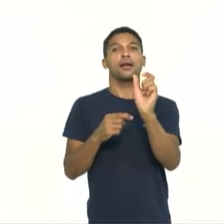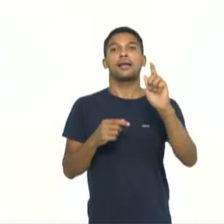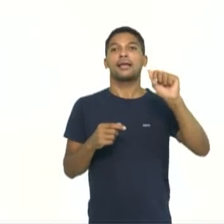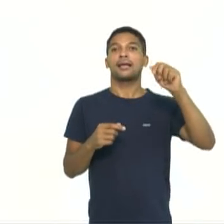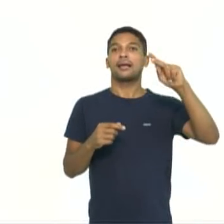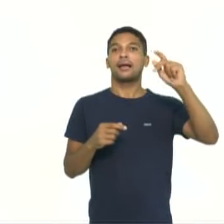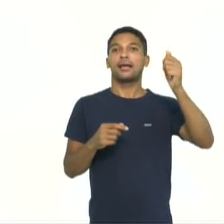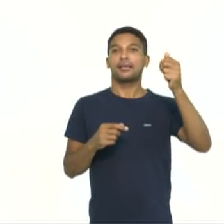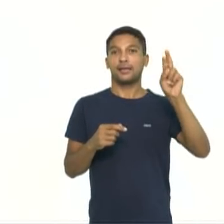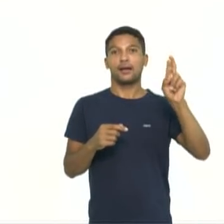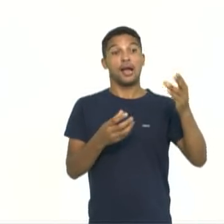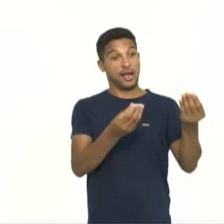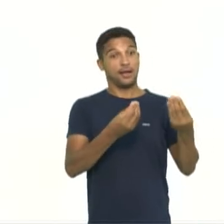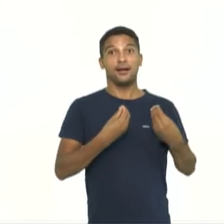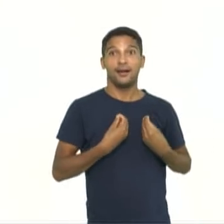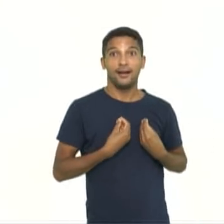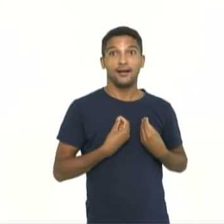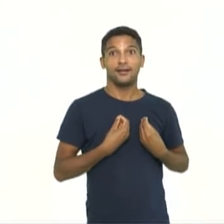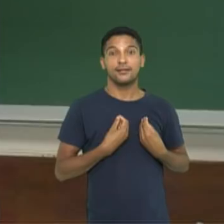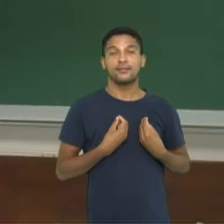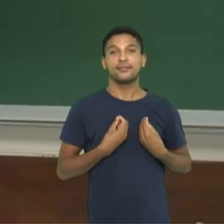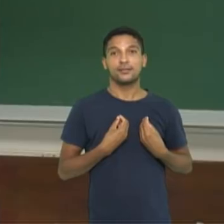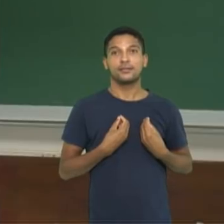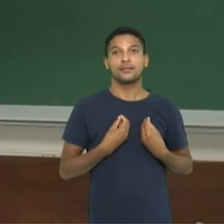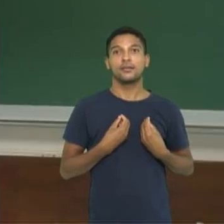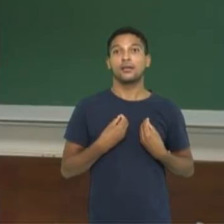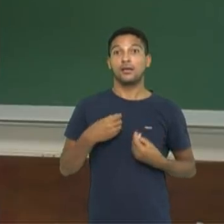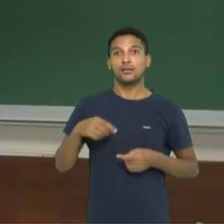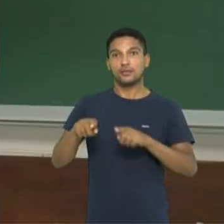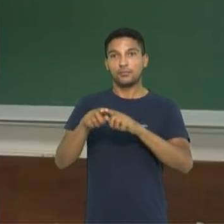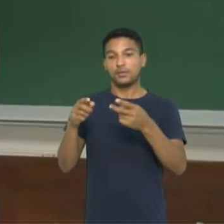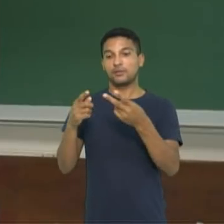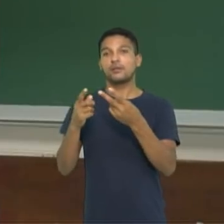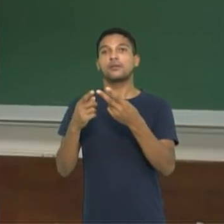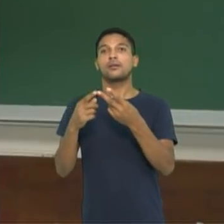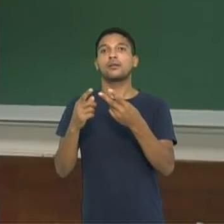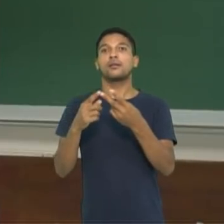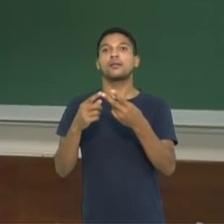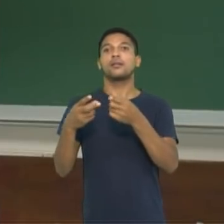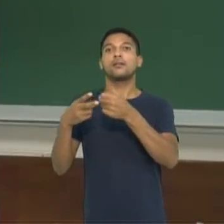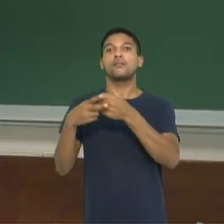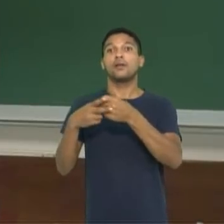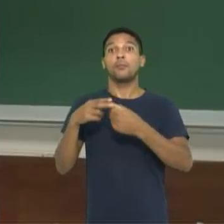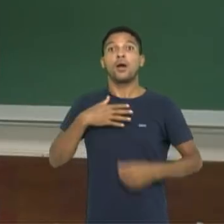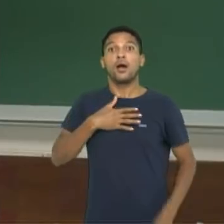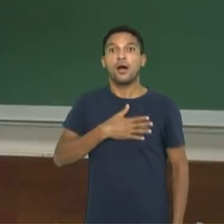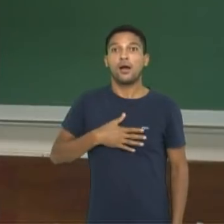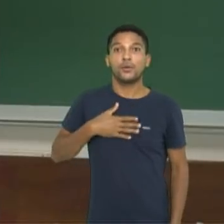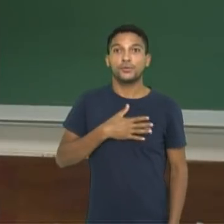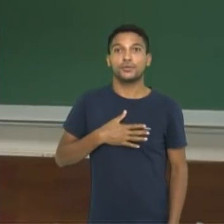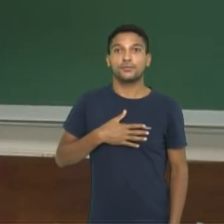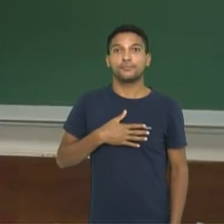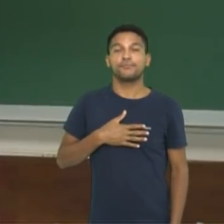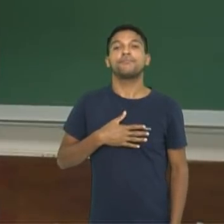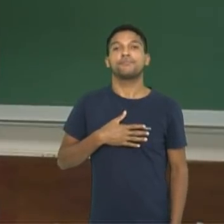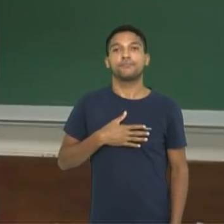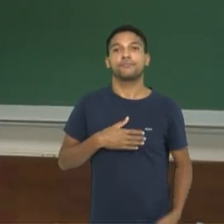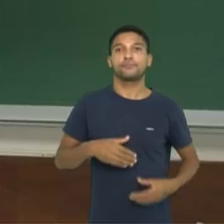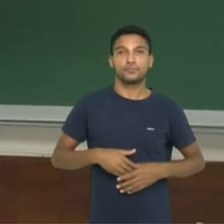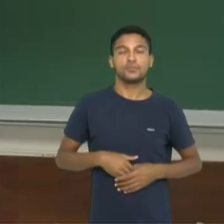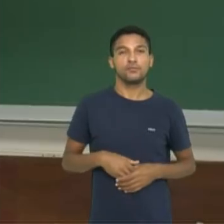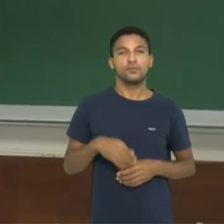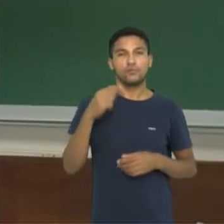ganhaste, ele ganhou. Mas não gostei muito, verbo gostar. Então, ganhar e gostar, dois verbos da primeira conjugação, portanto,